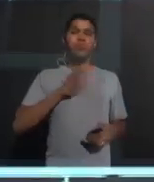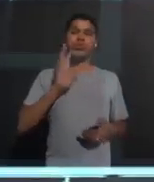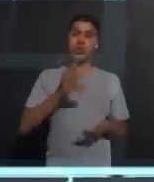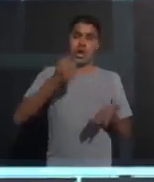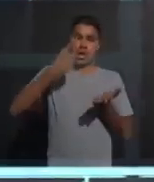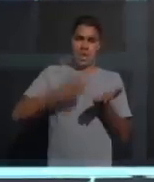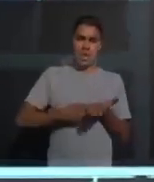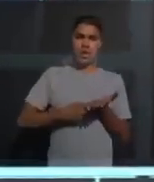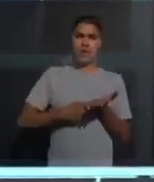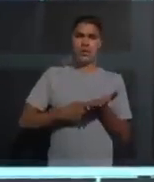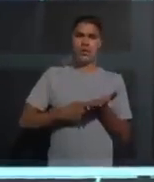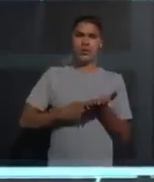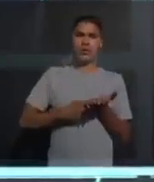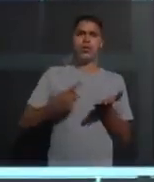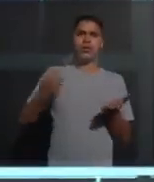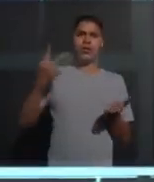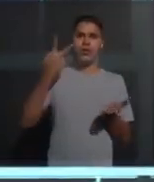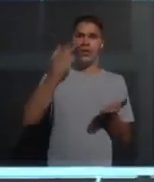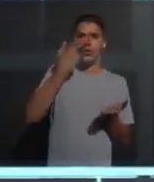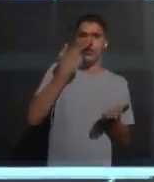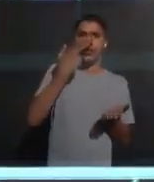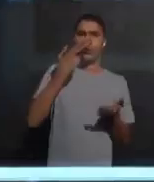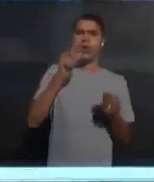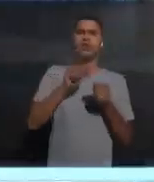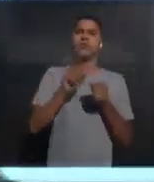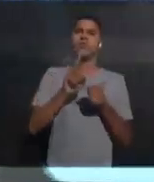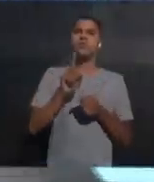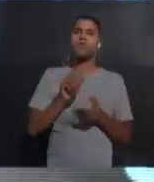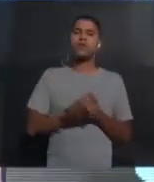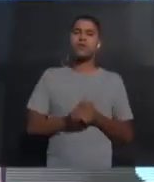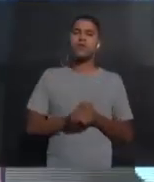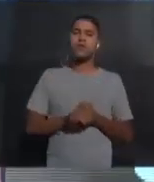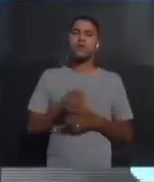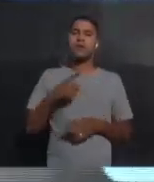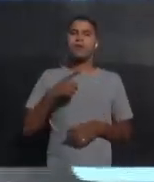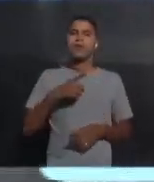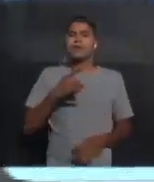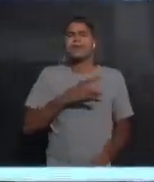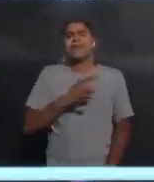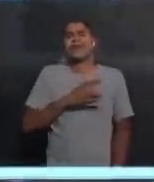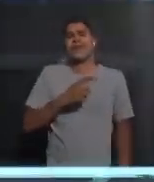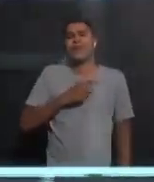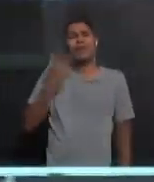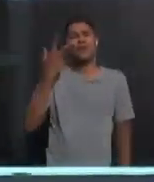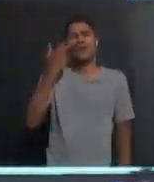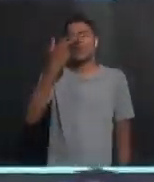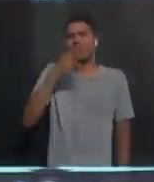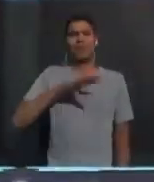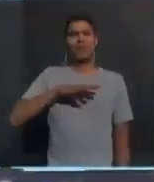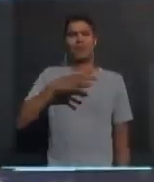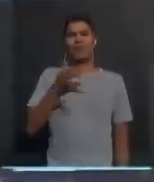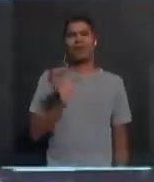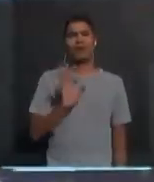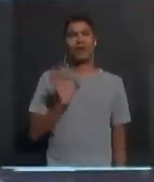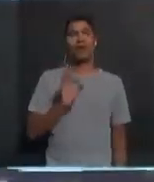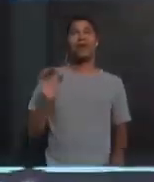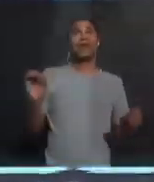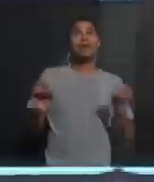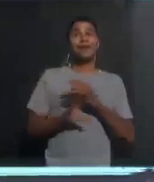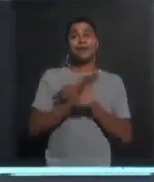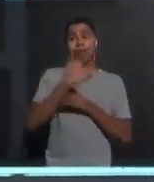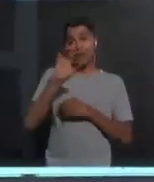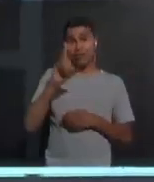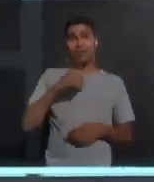cirurgias para poder fazer não foi nenhuma porque eu tenho medo de cirurgia não tem coragem glória a deus quem